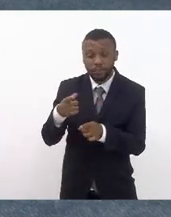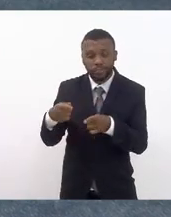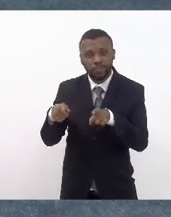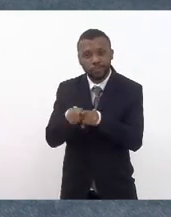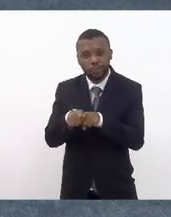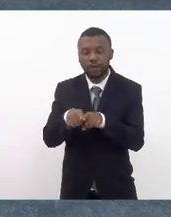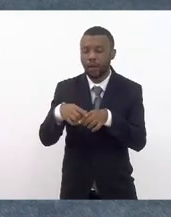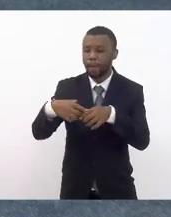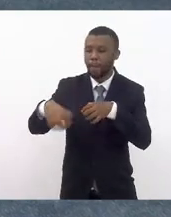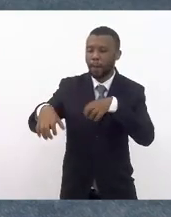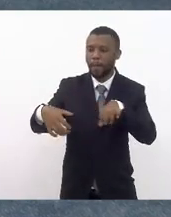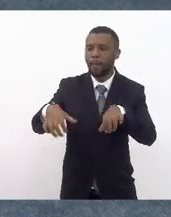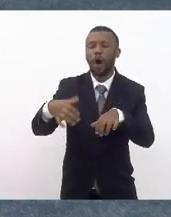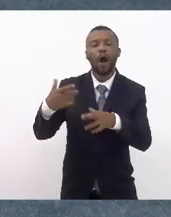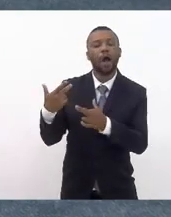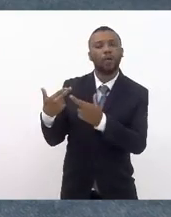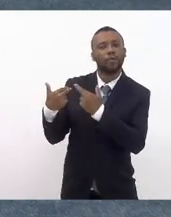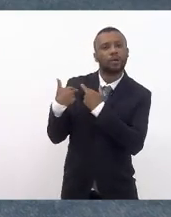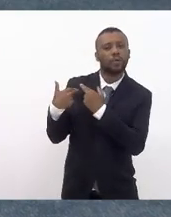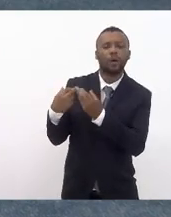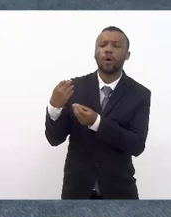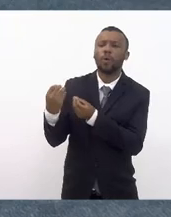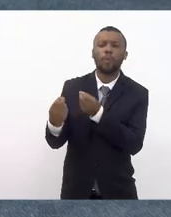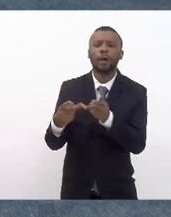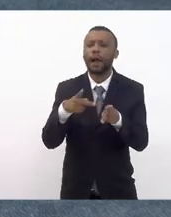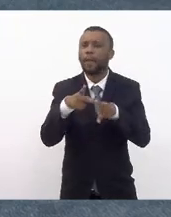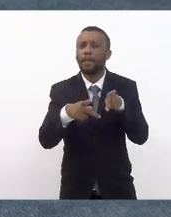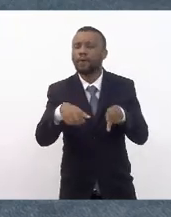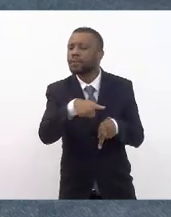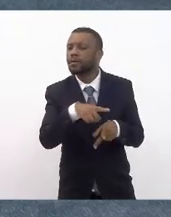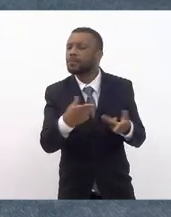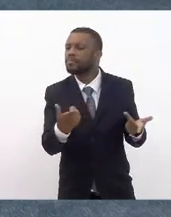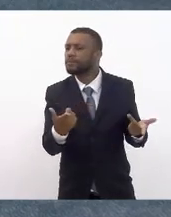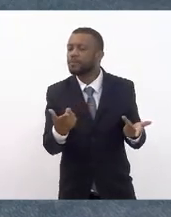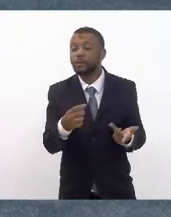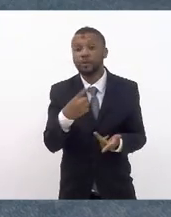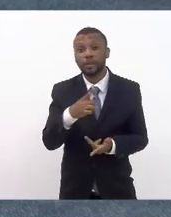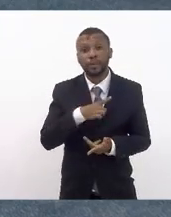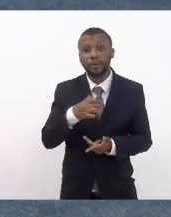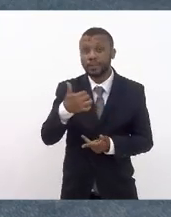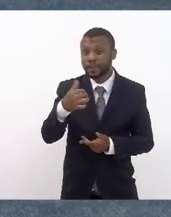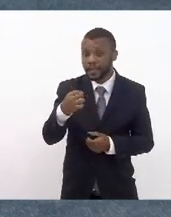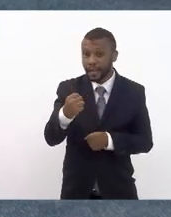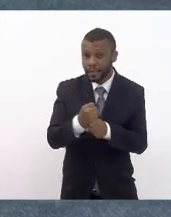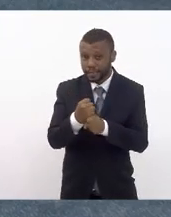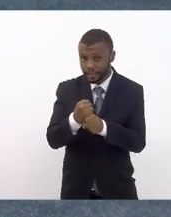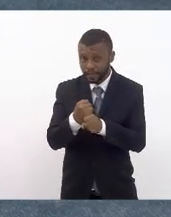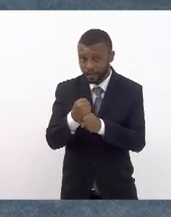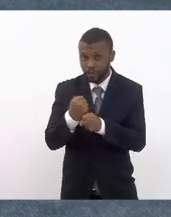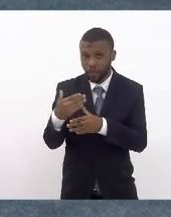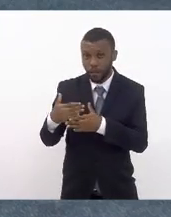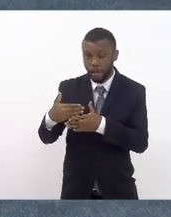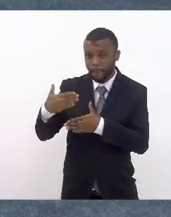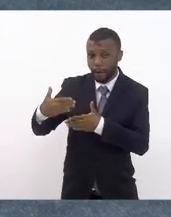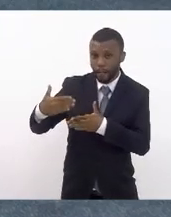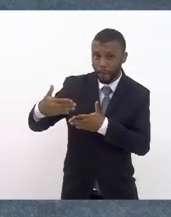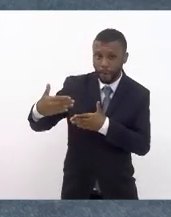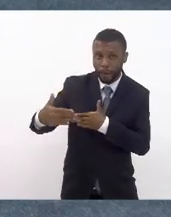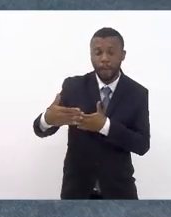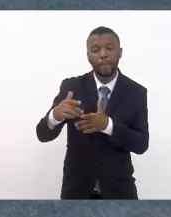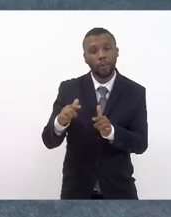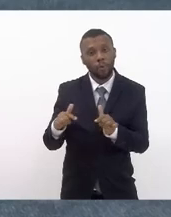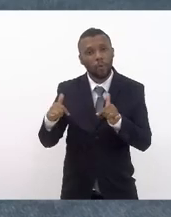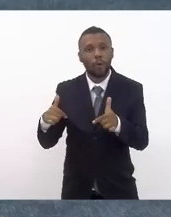distribuição, responsabilidade, como é que a população vai ficar? Não, nós temos 10 anos para poder